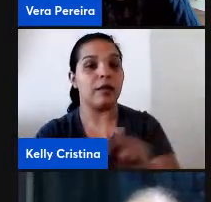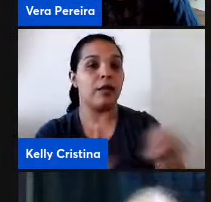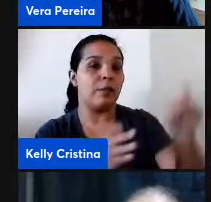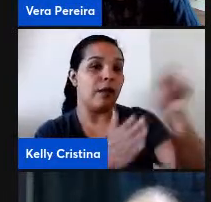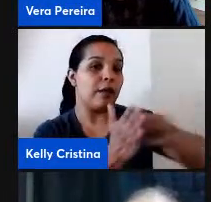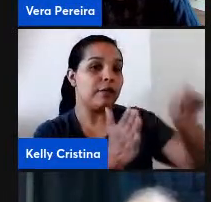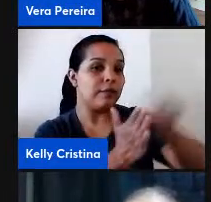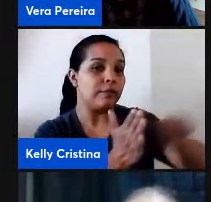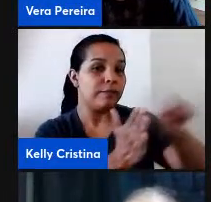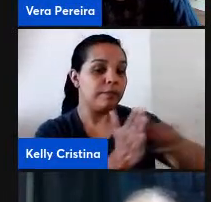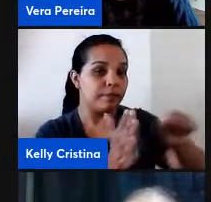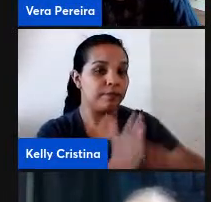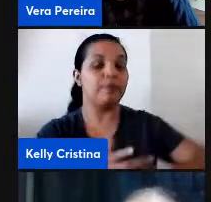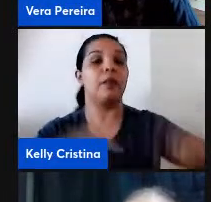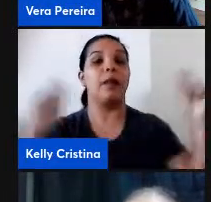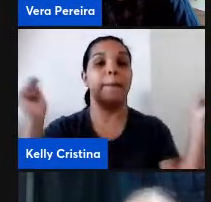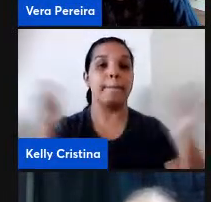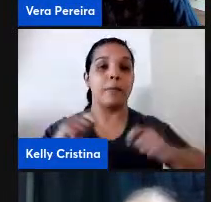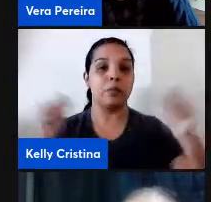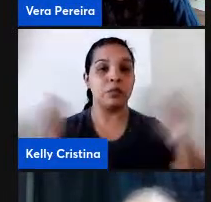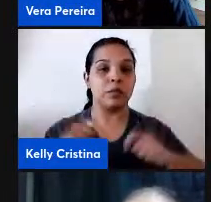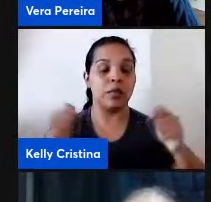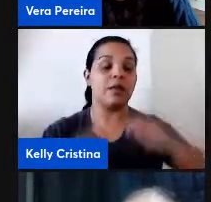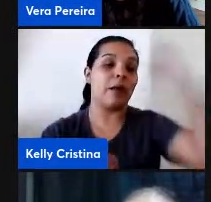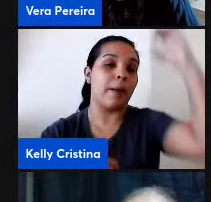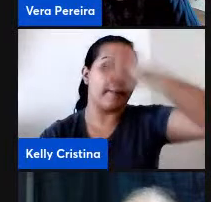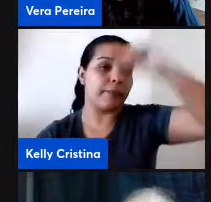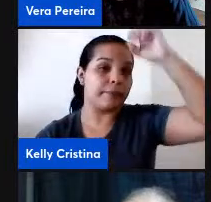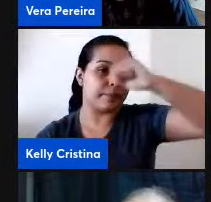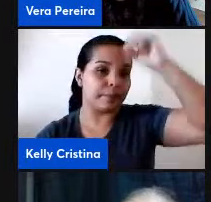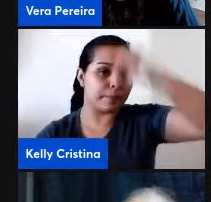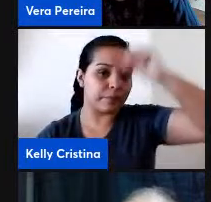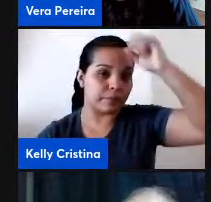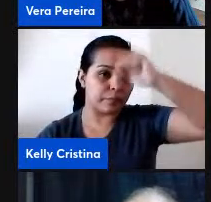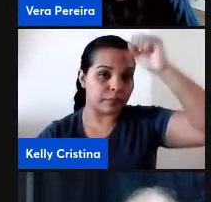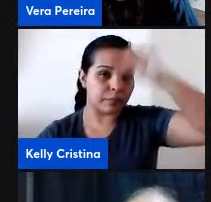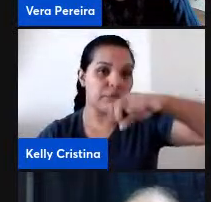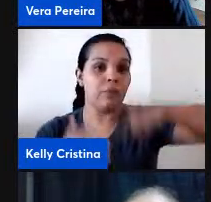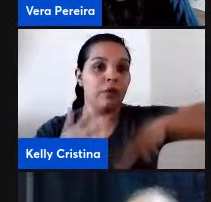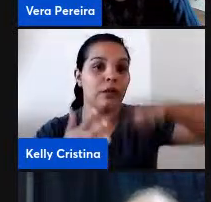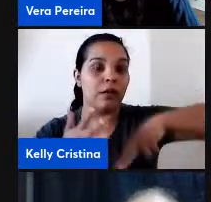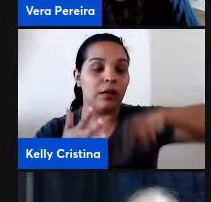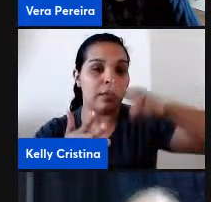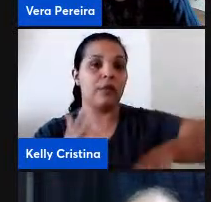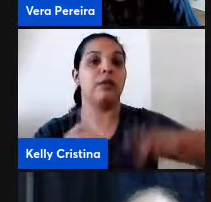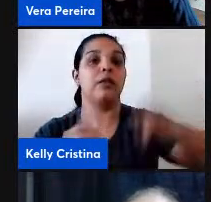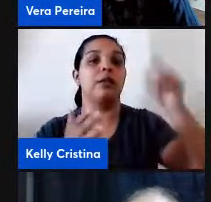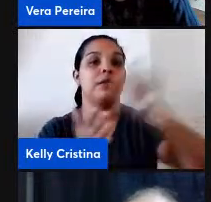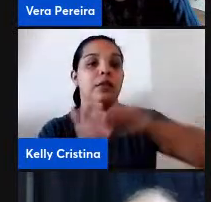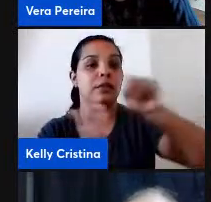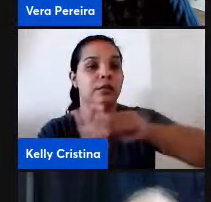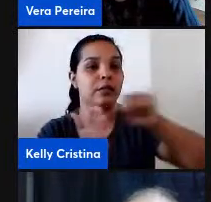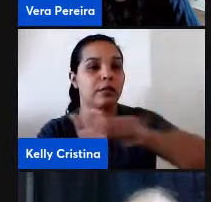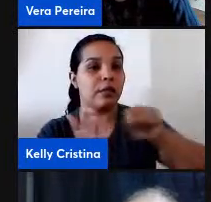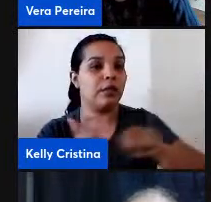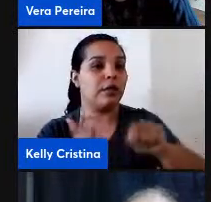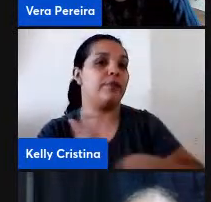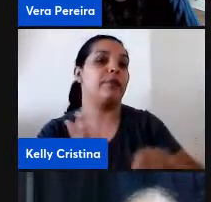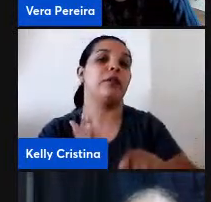a possibilidade de aprender a ler e a escrever, não